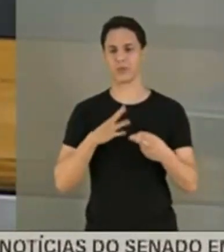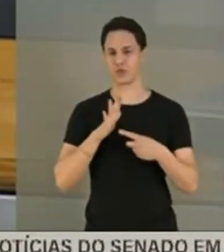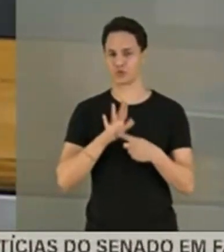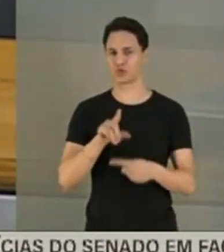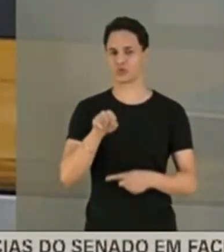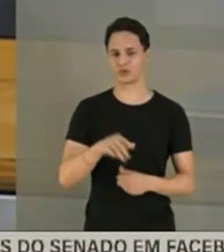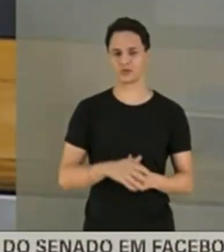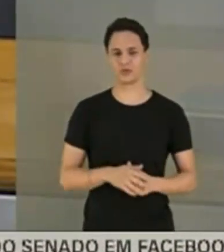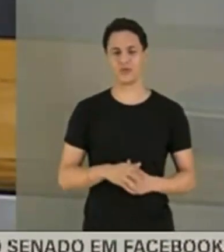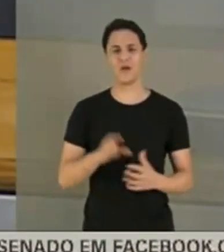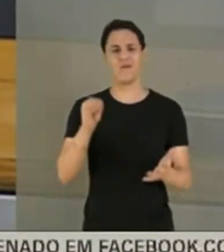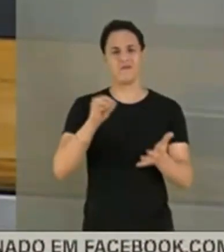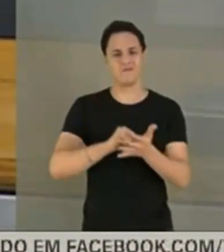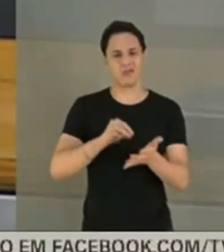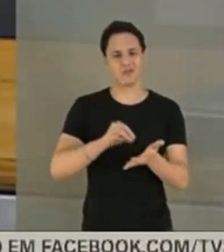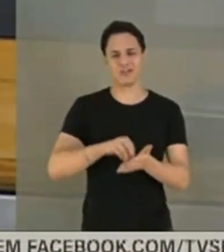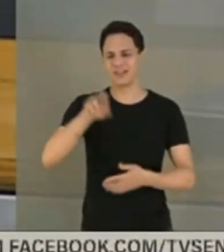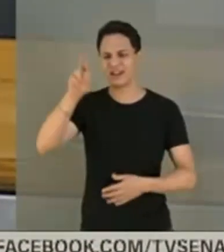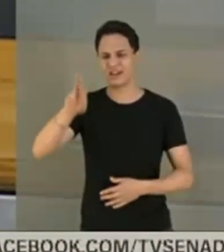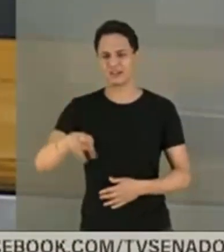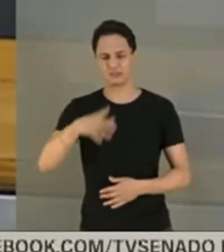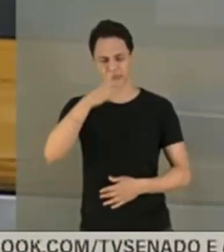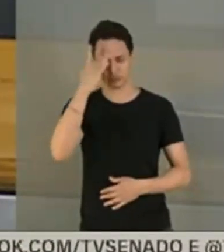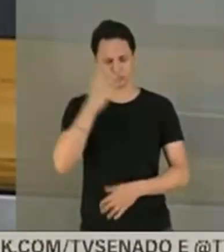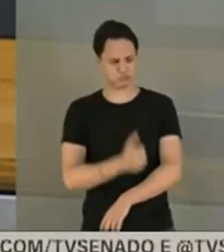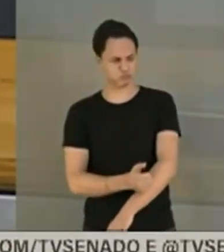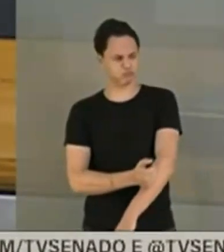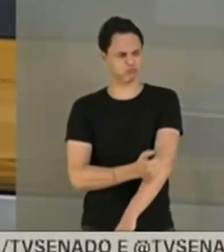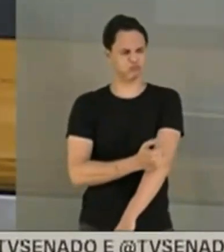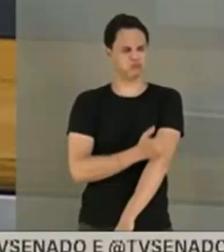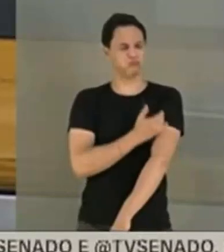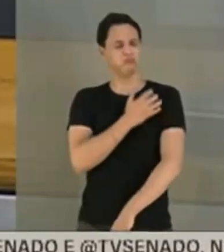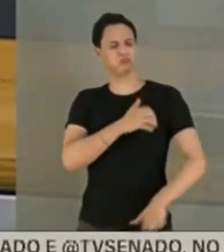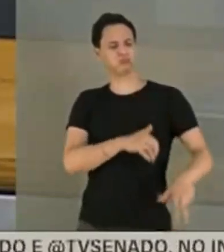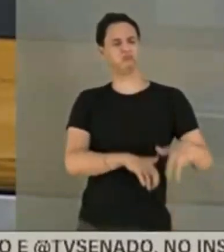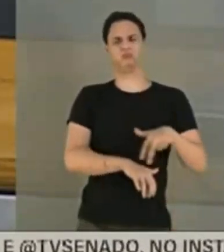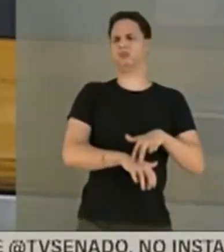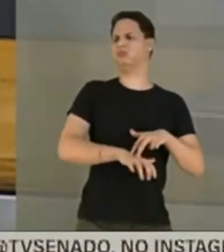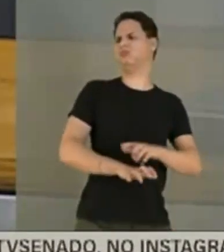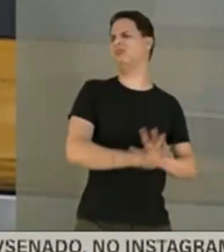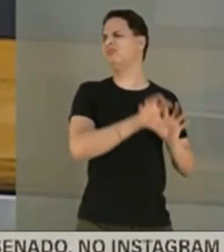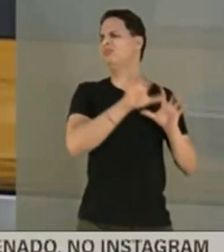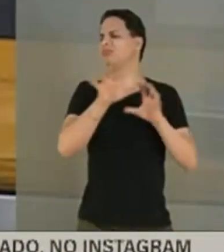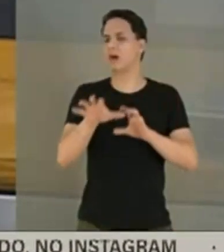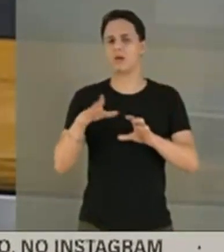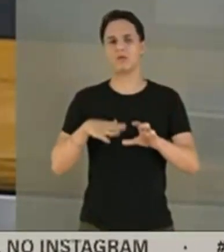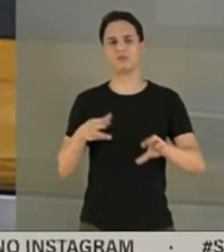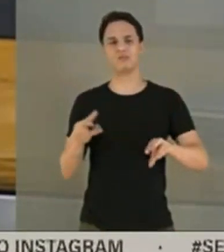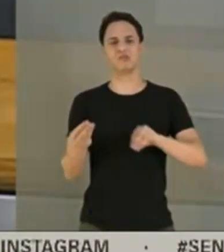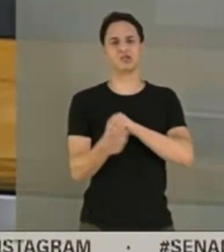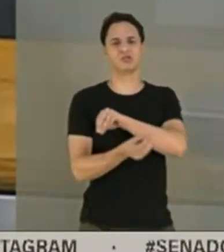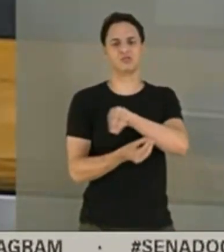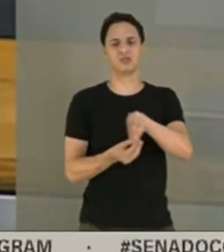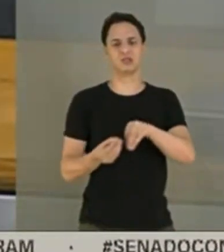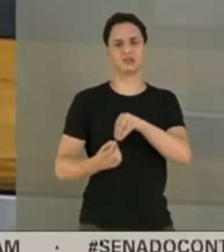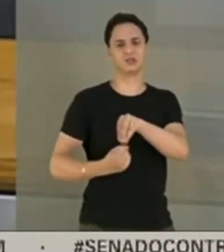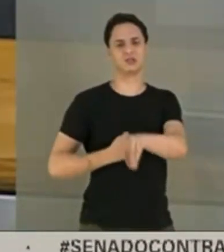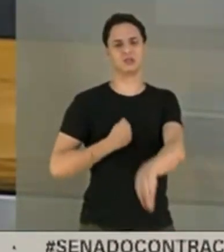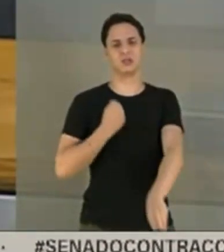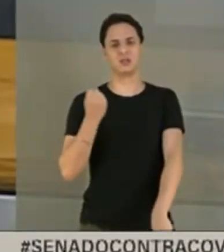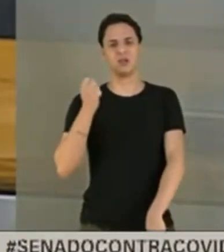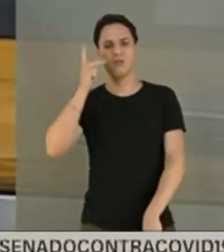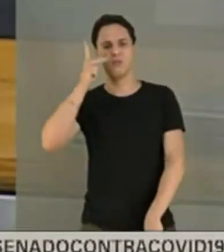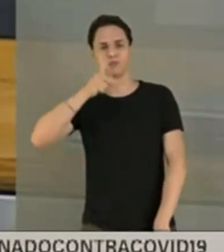a falta de razão e a emoção exacerbada, misturada com